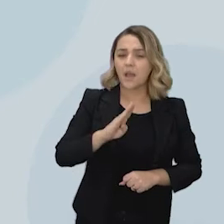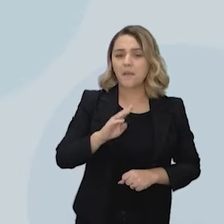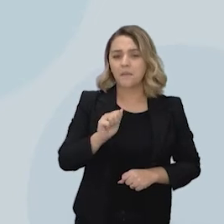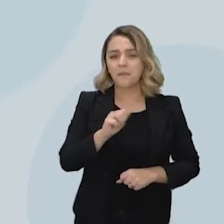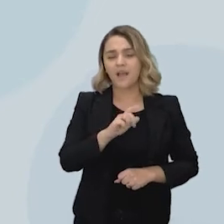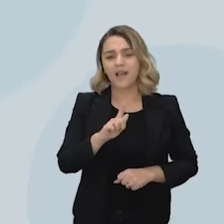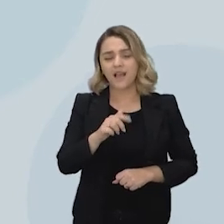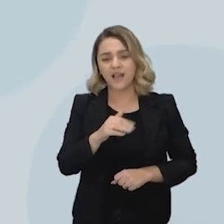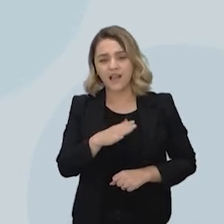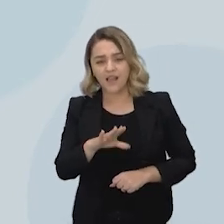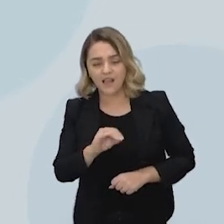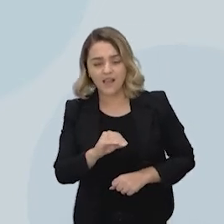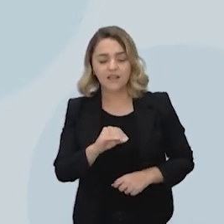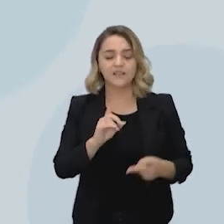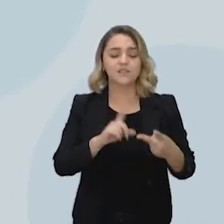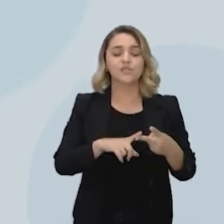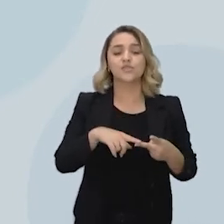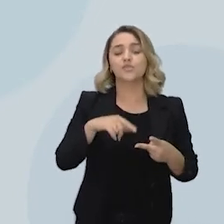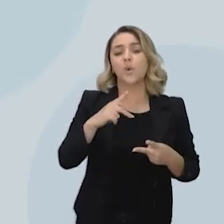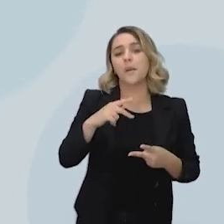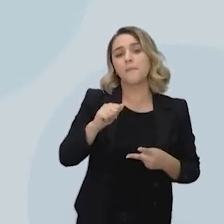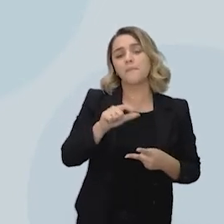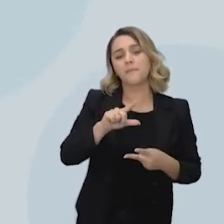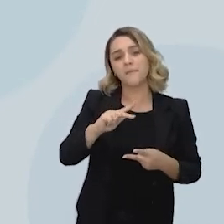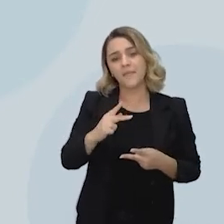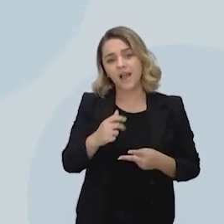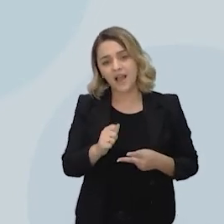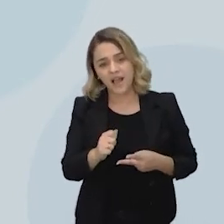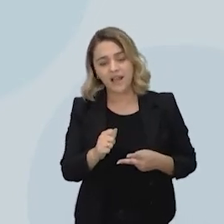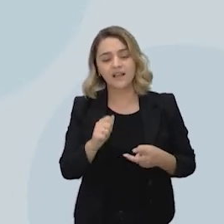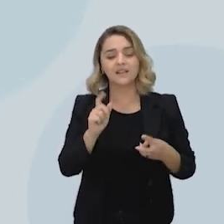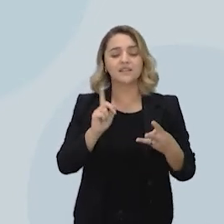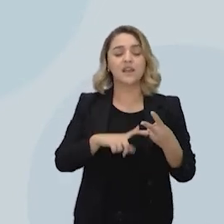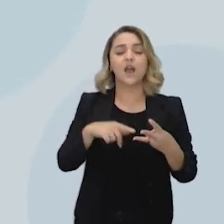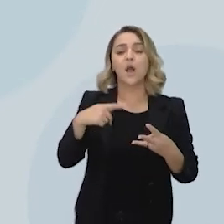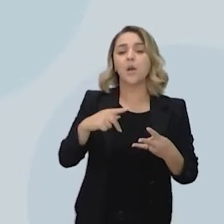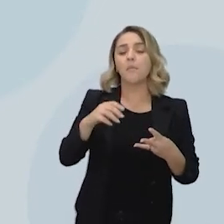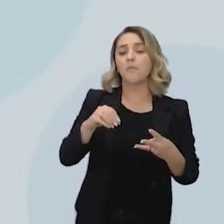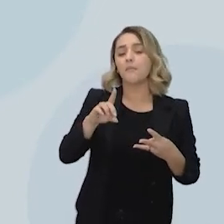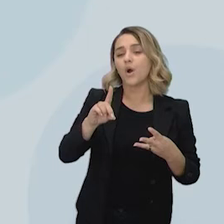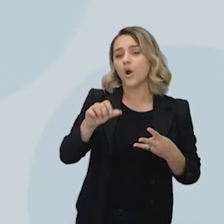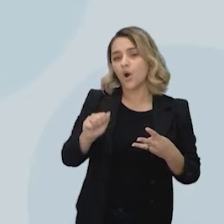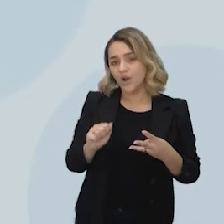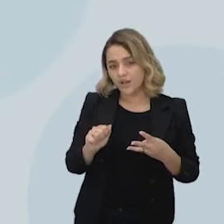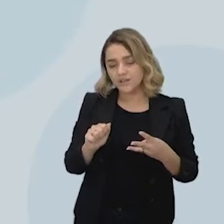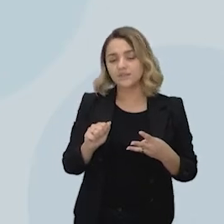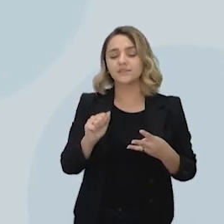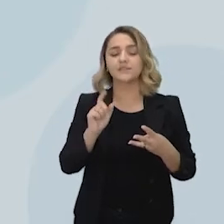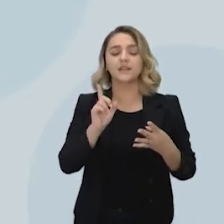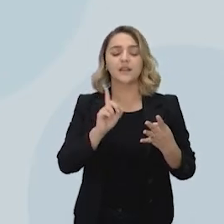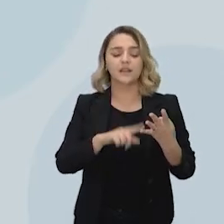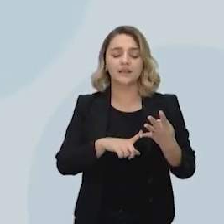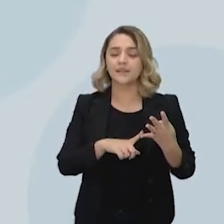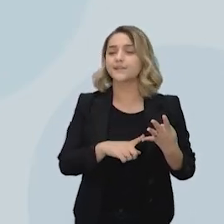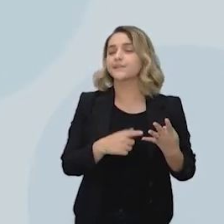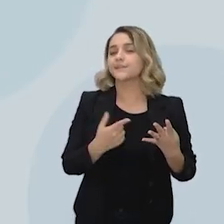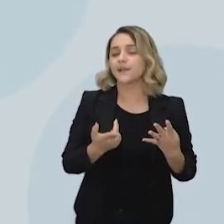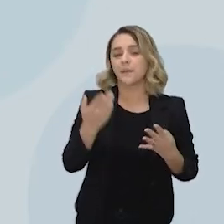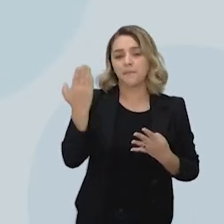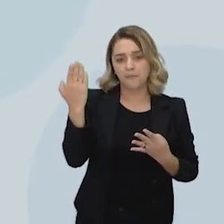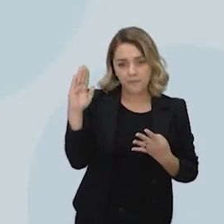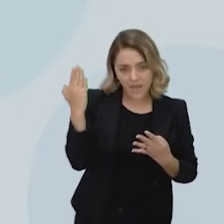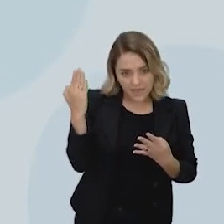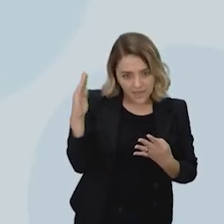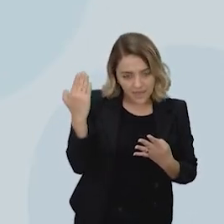pode usar a palha de cana-de-açúcar, você pode usar resíduos de poda da arborização urbana, você pode usar